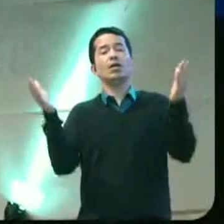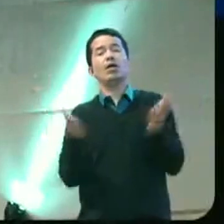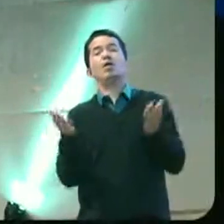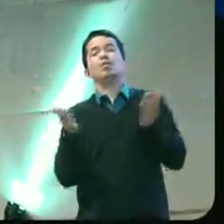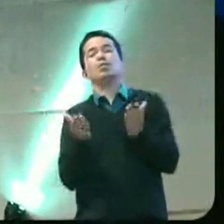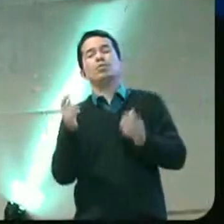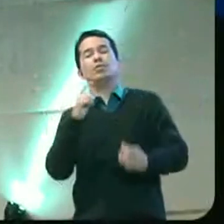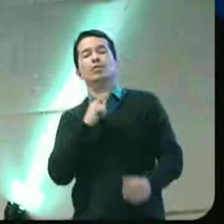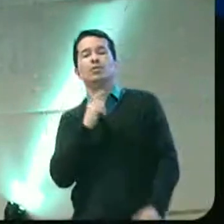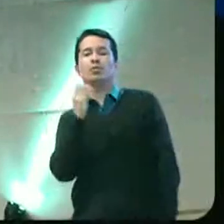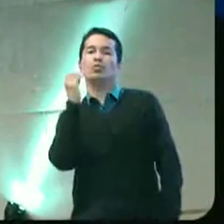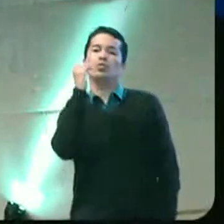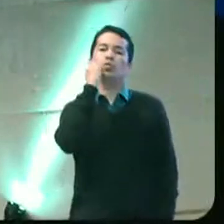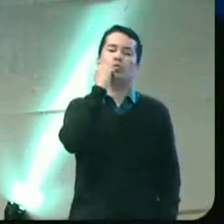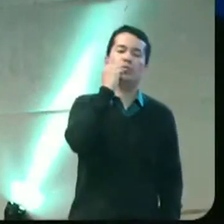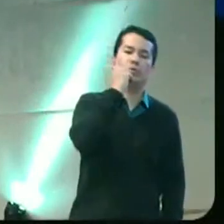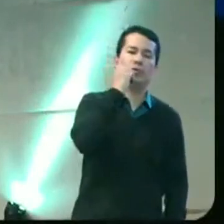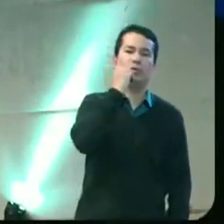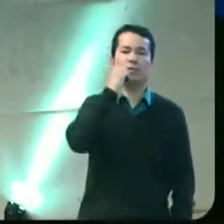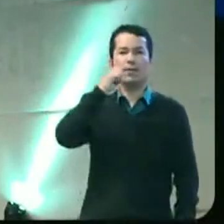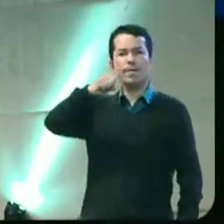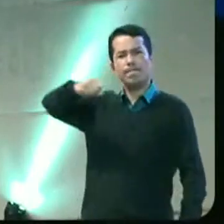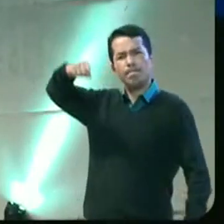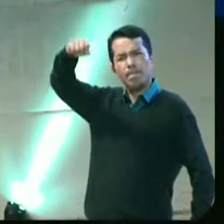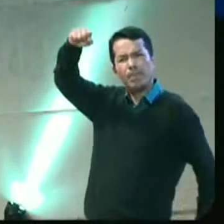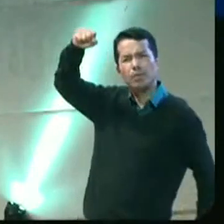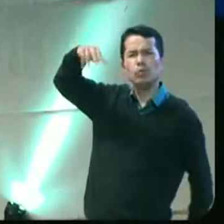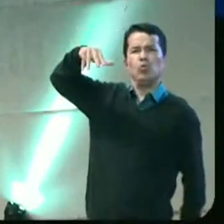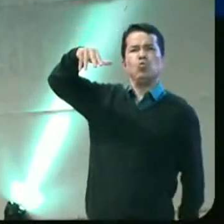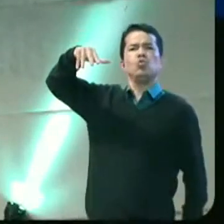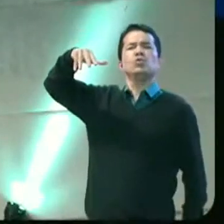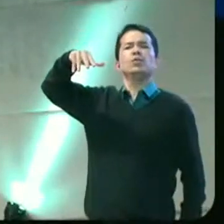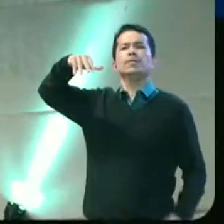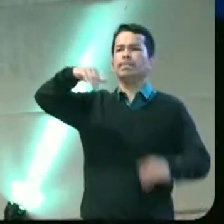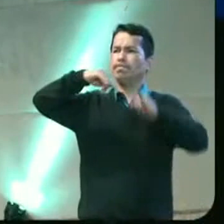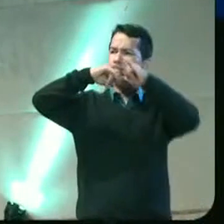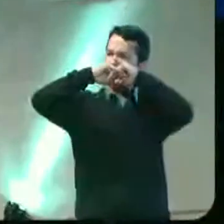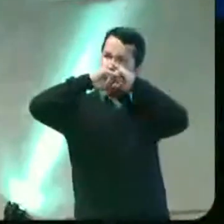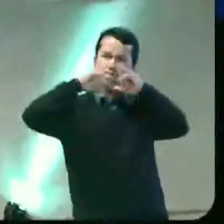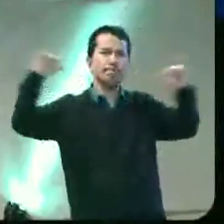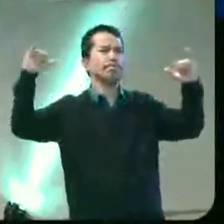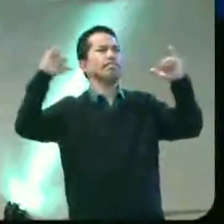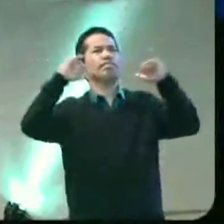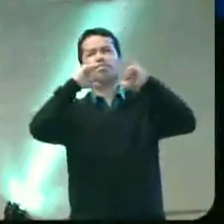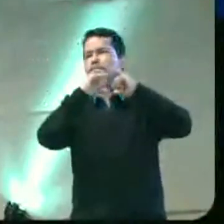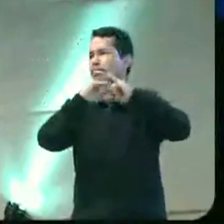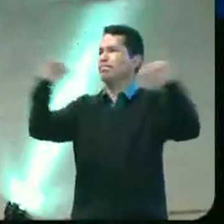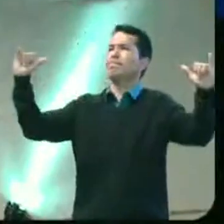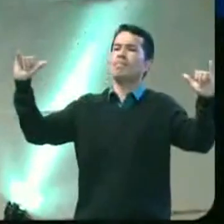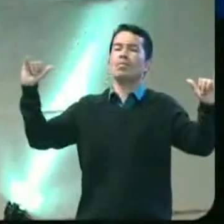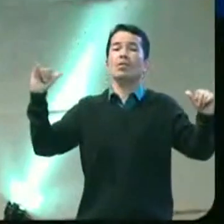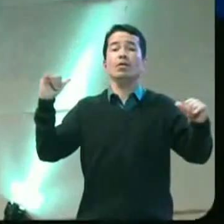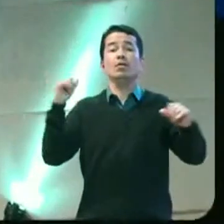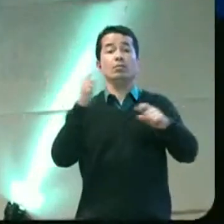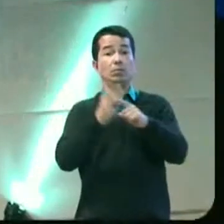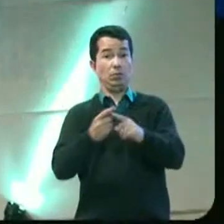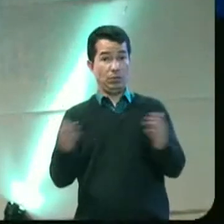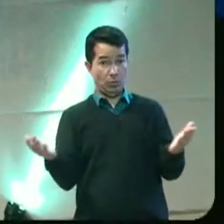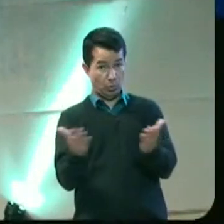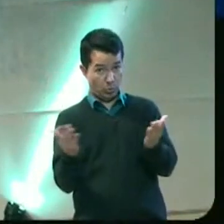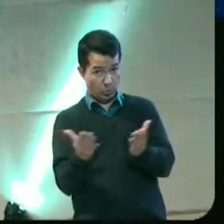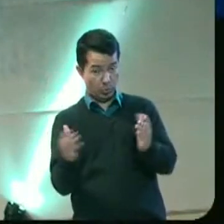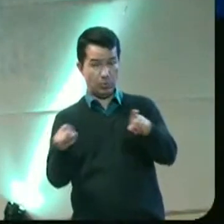oportunidade de ser luz mais do que nunca. Por quê? Porque esses tempos são sombrios mais do que